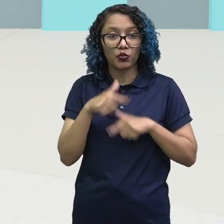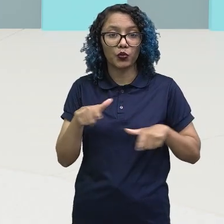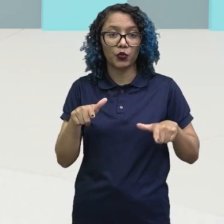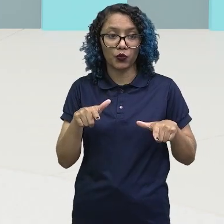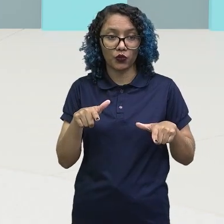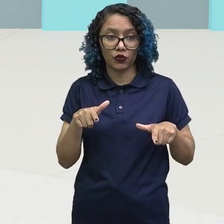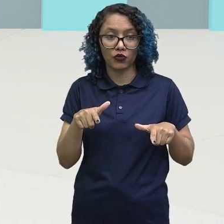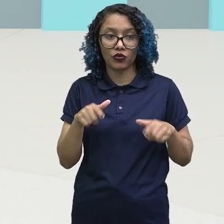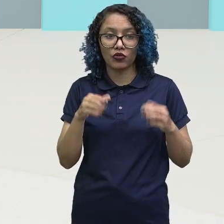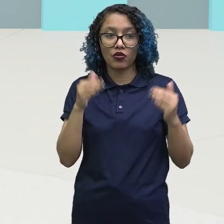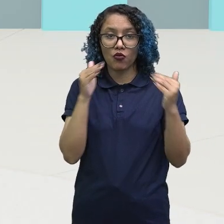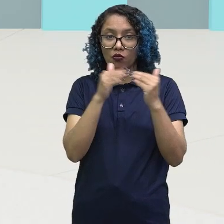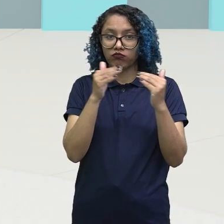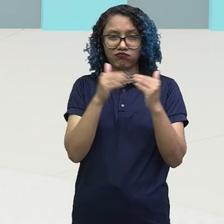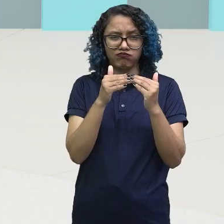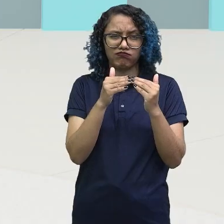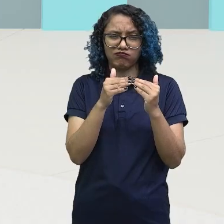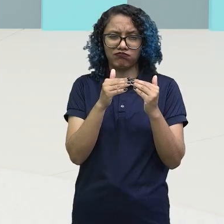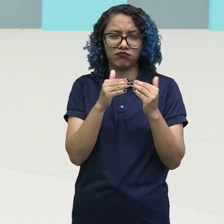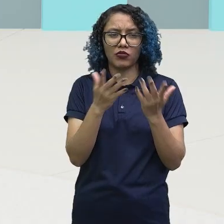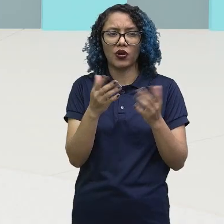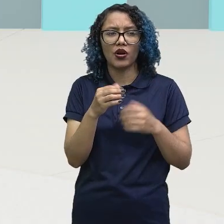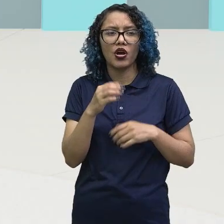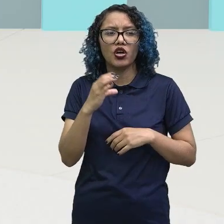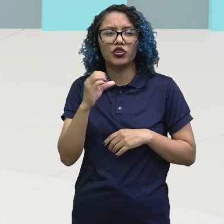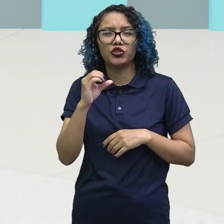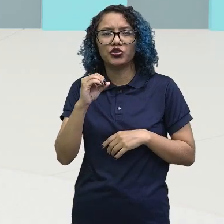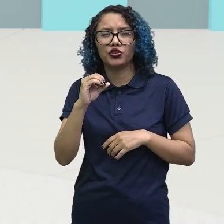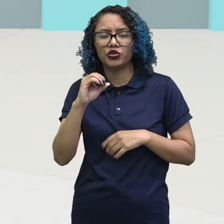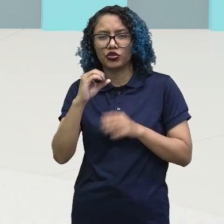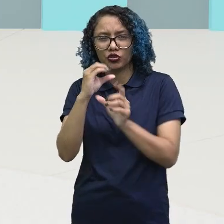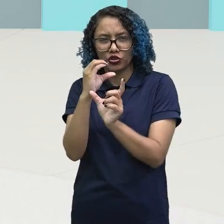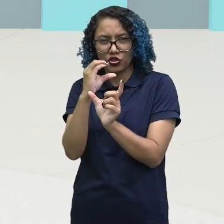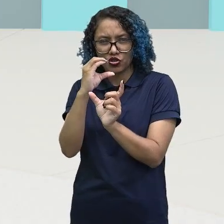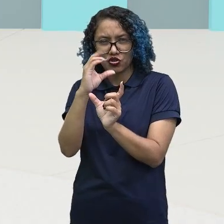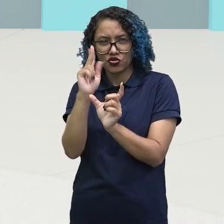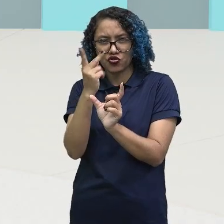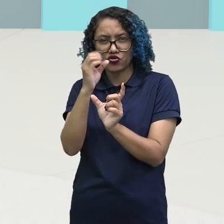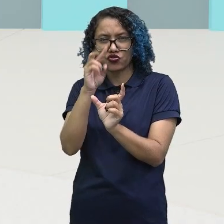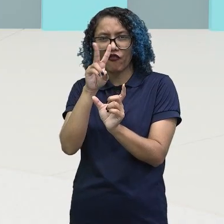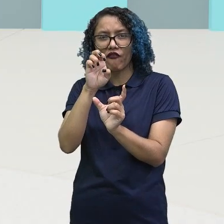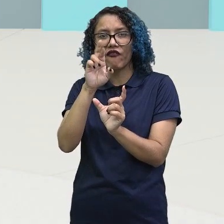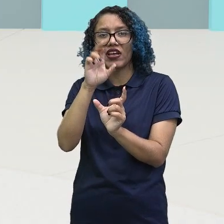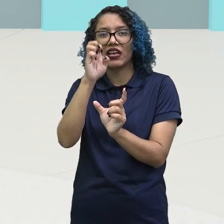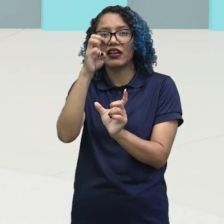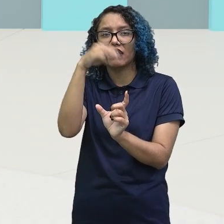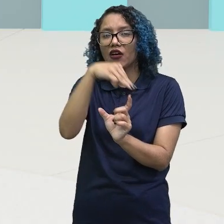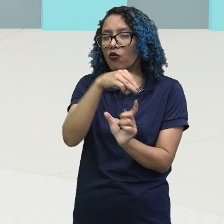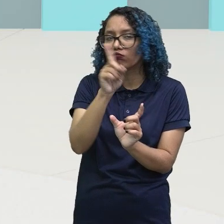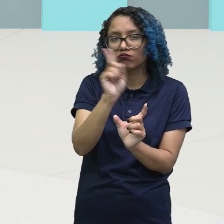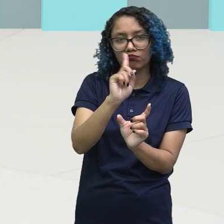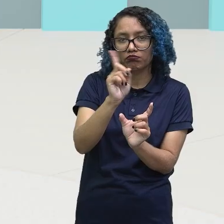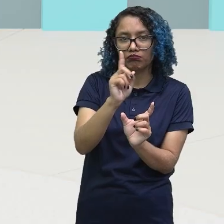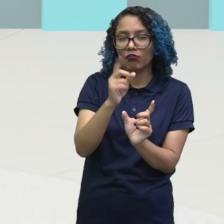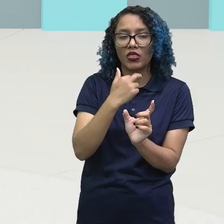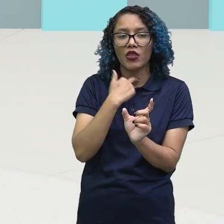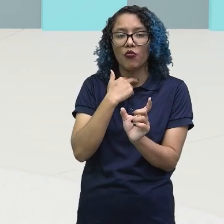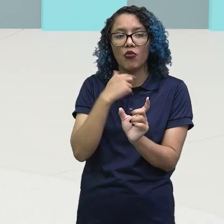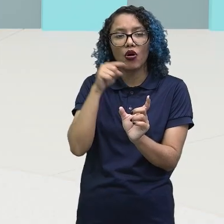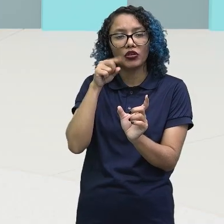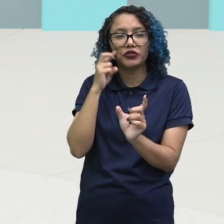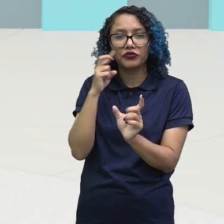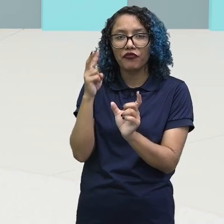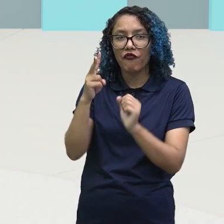vai sofrer concordância. Não posso colocar choveram muito ontem, né? Esse verbo ele não vai, então, sofrer aí